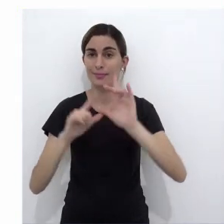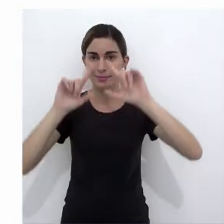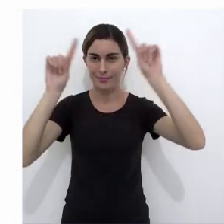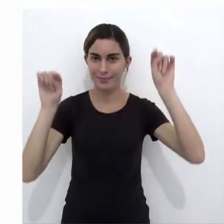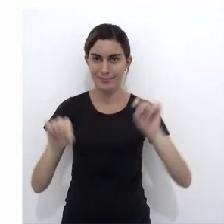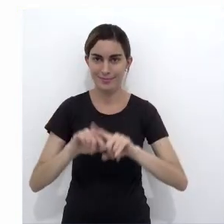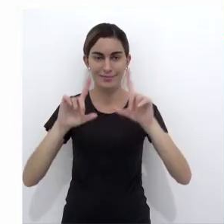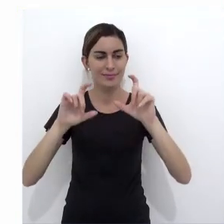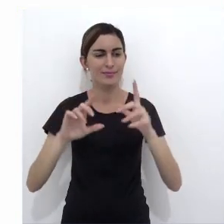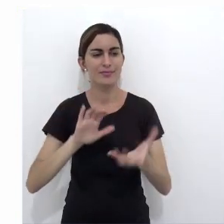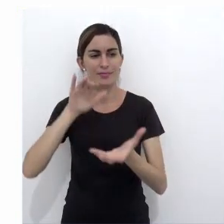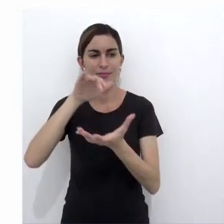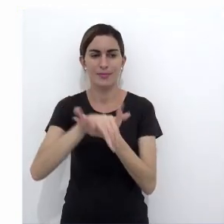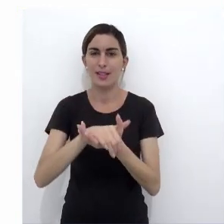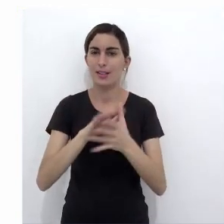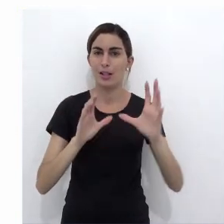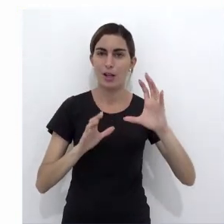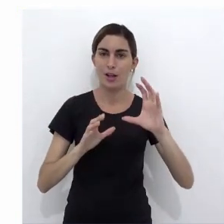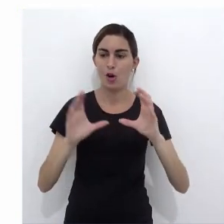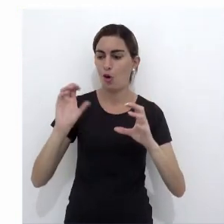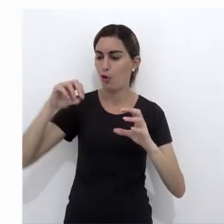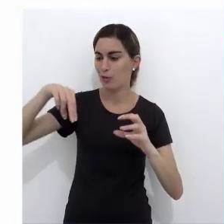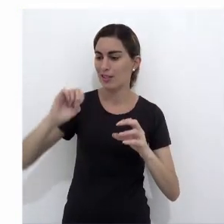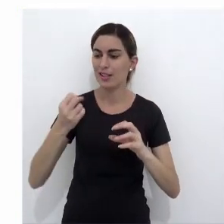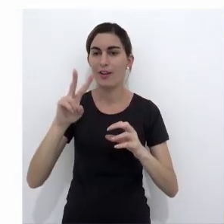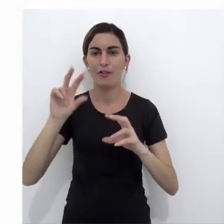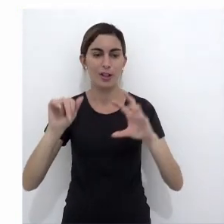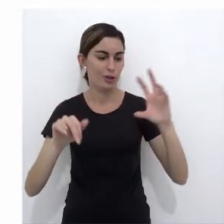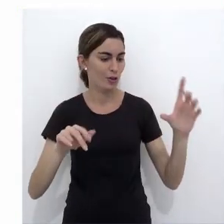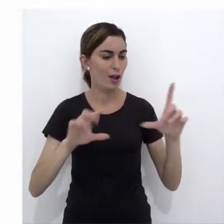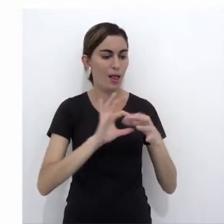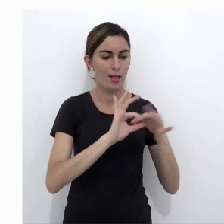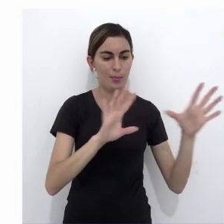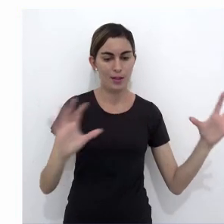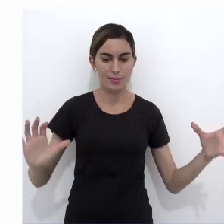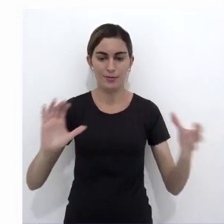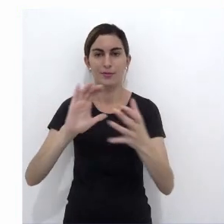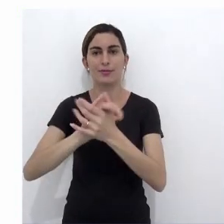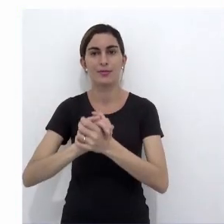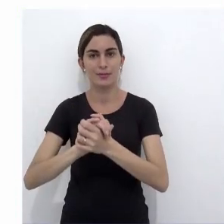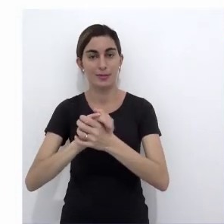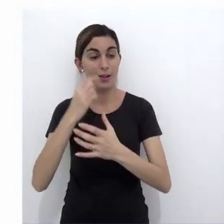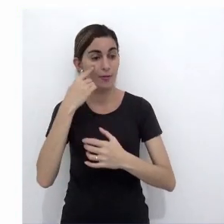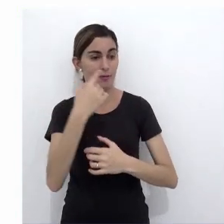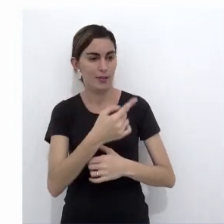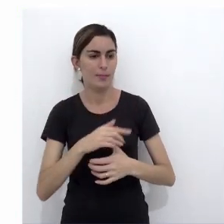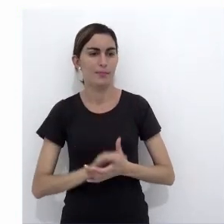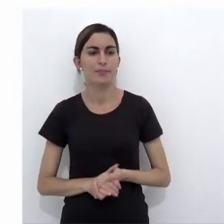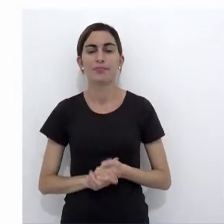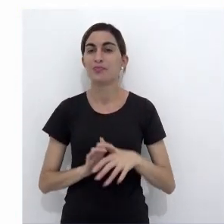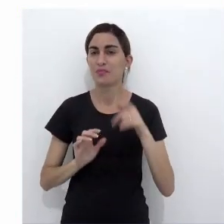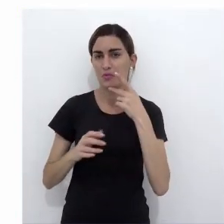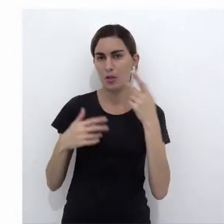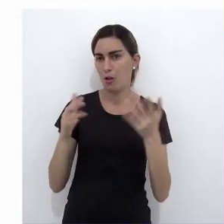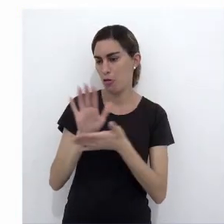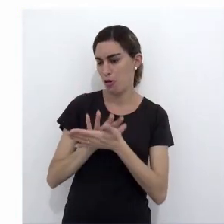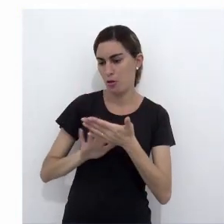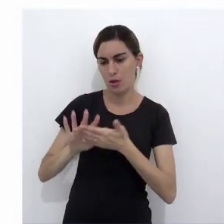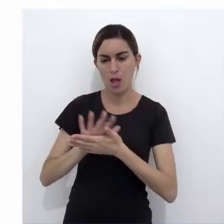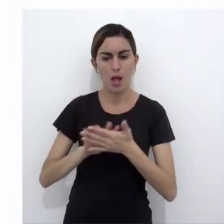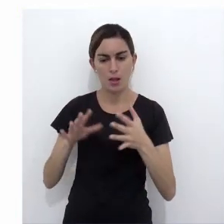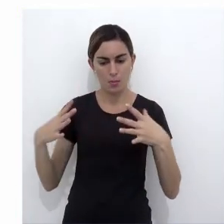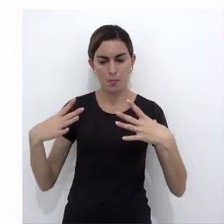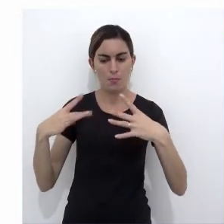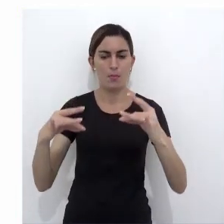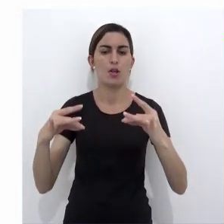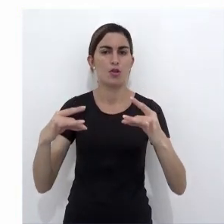charge, né, o casamento entre o conservador e os liberais. Veja que o conservador fala: nada de